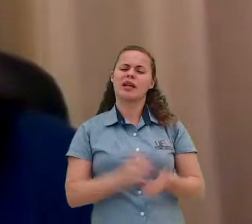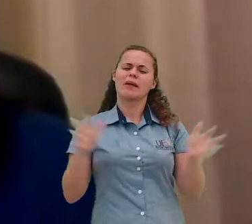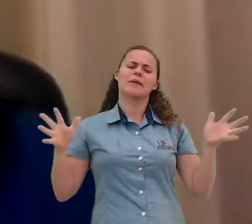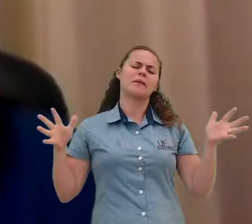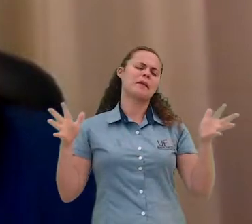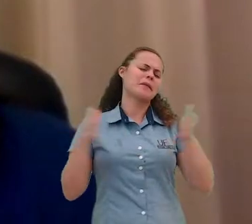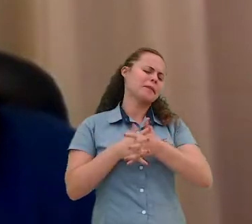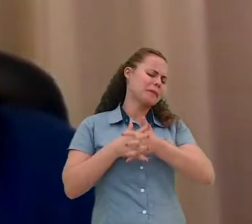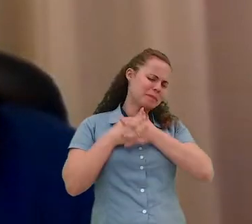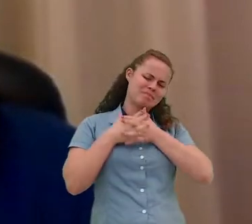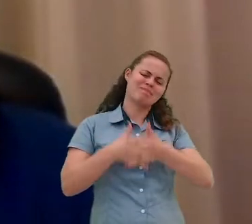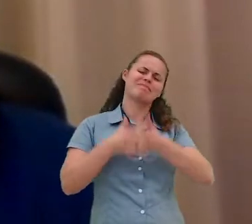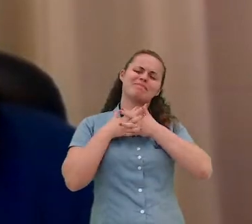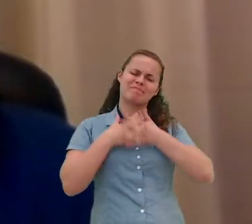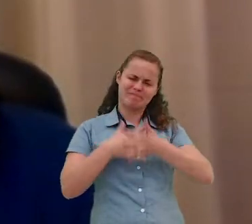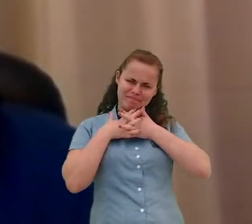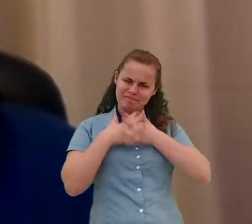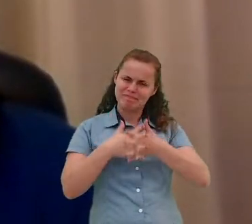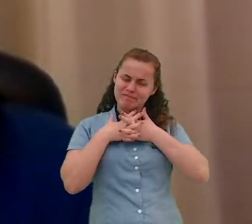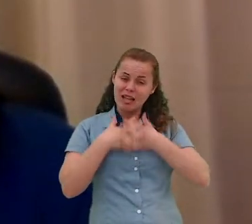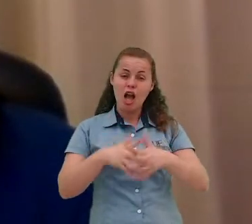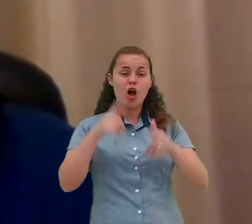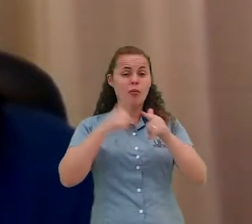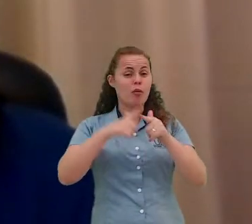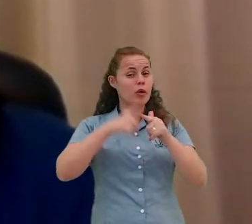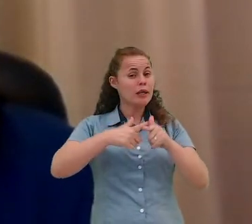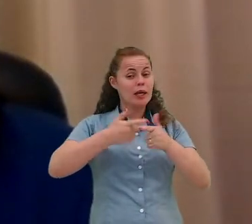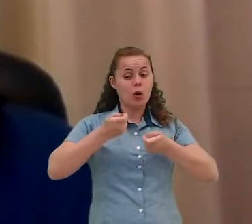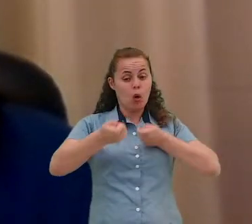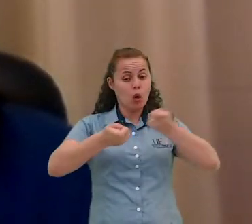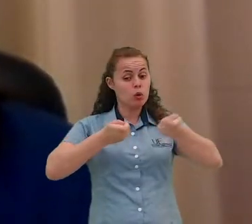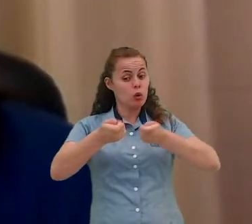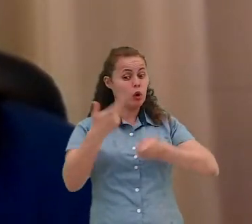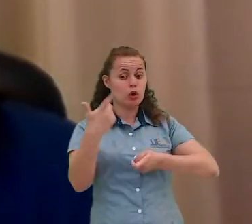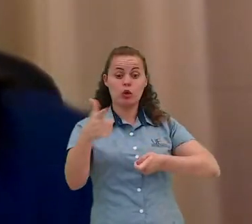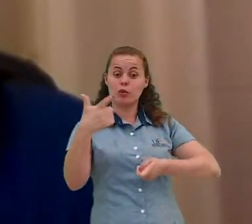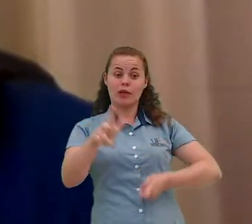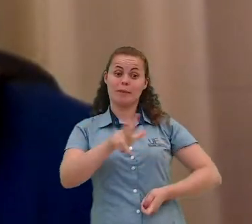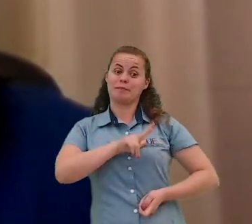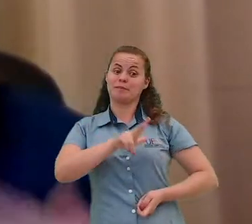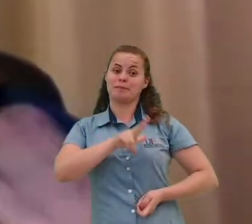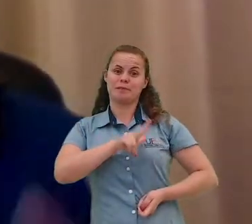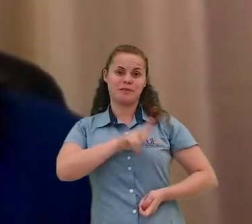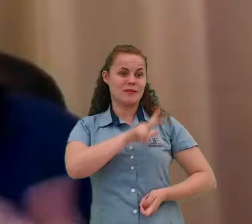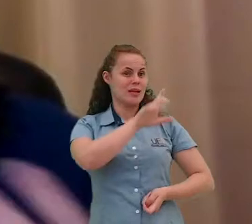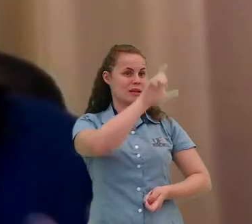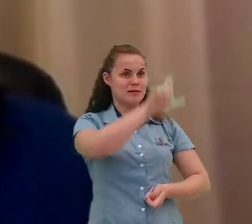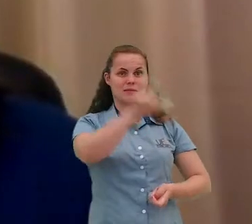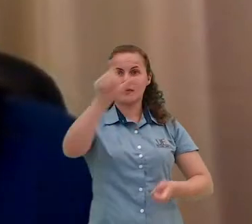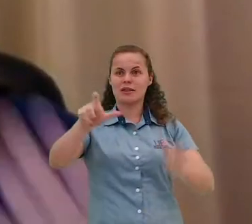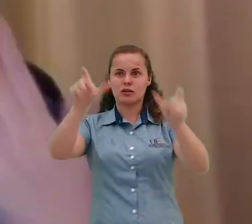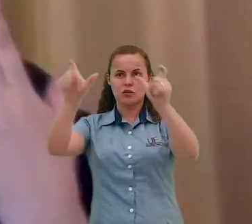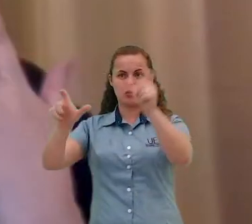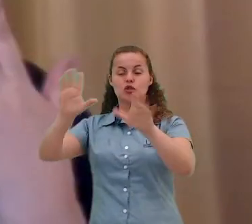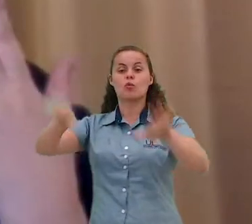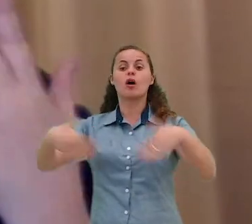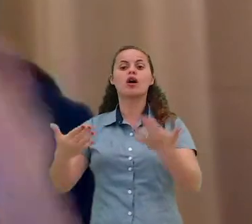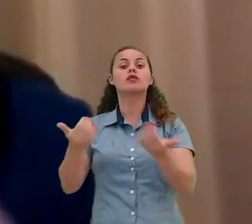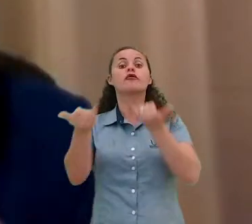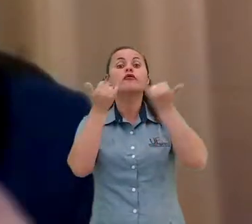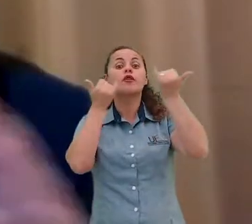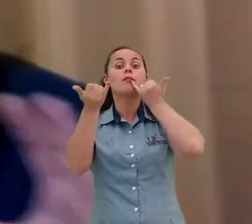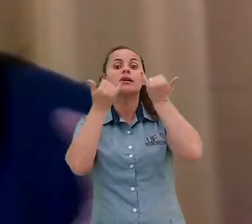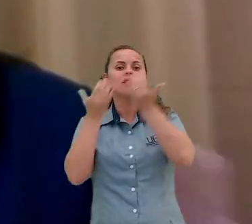complicado, porque a gente quase não tem controle sobre a privacidade. É claro que, assim, quando a gente trabalha com esses dados